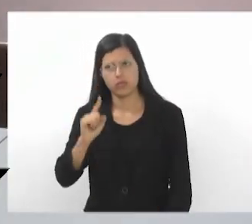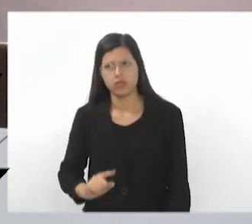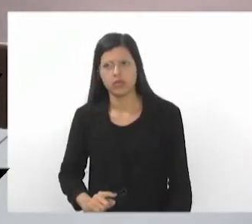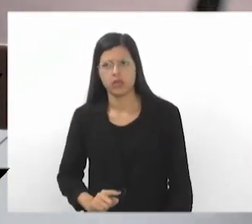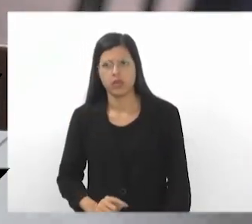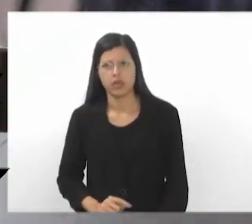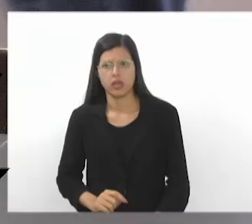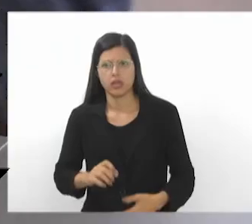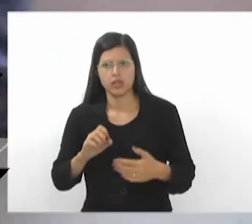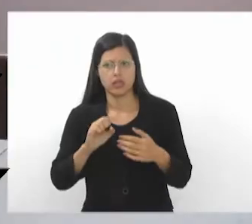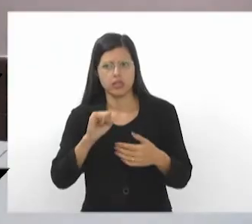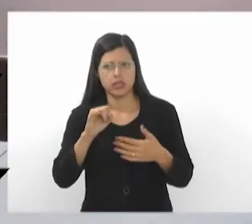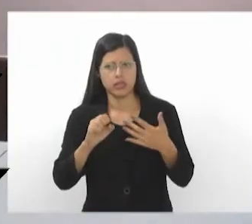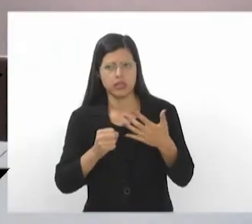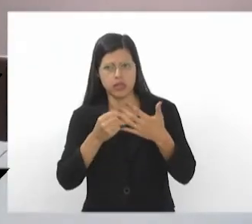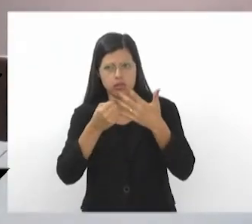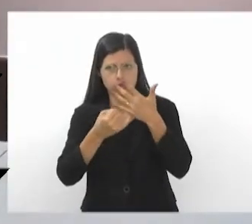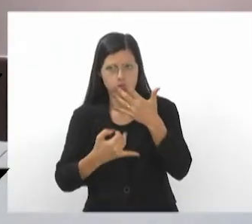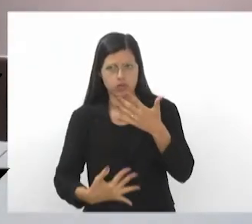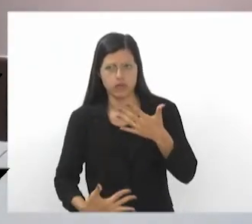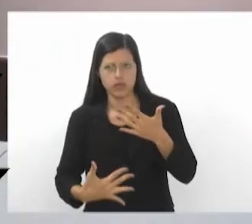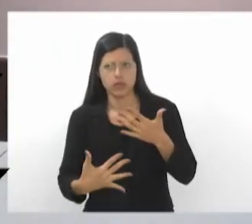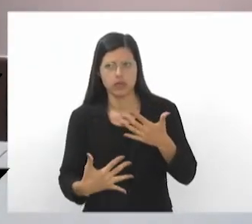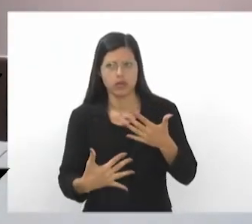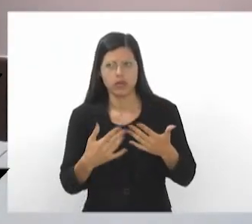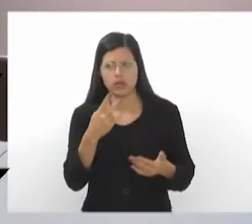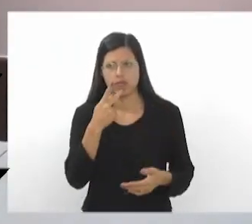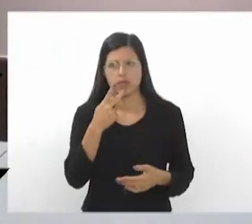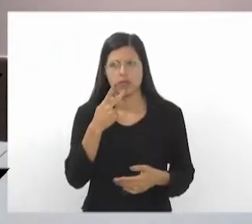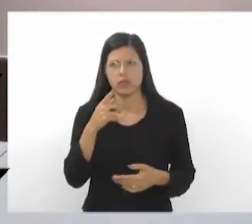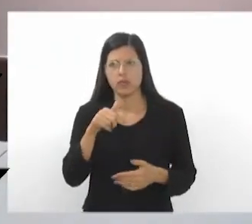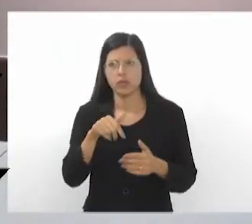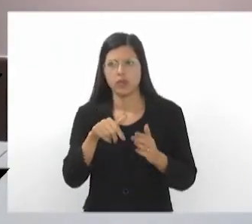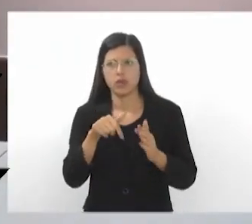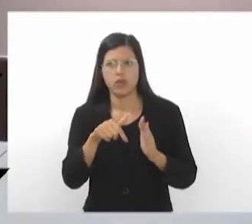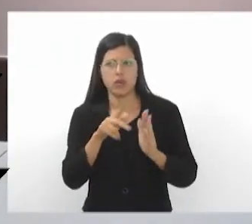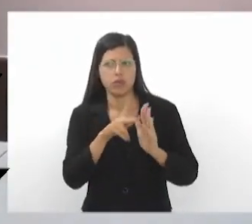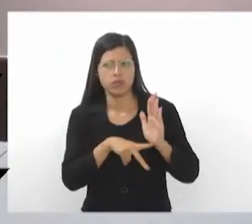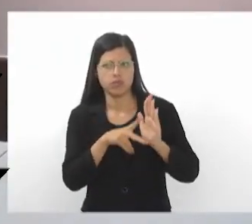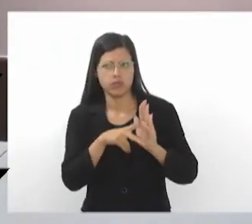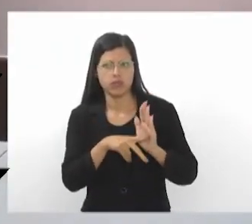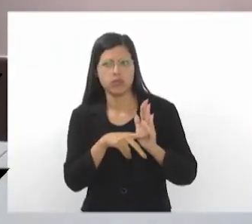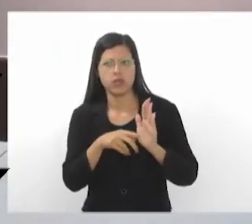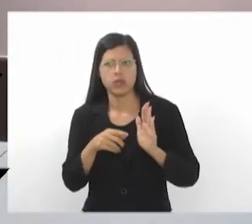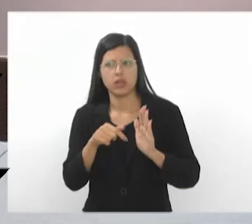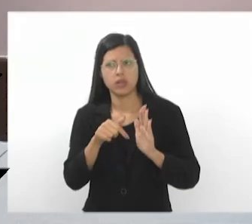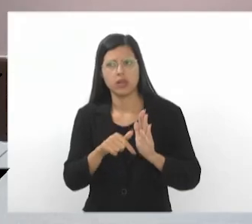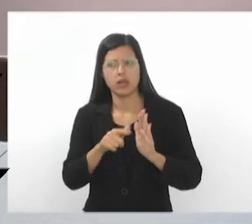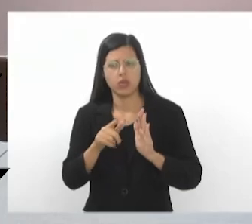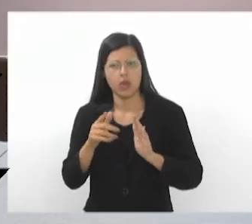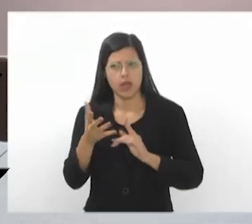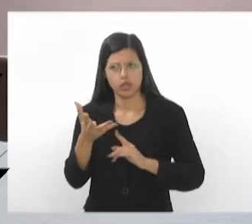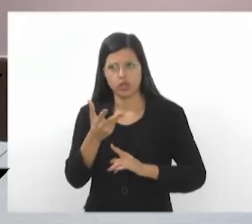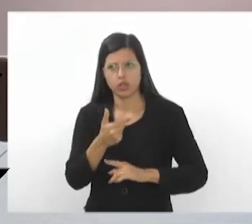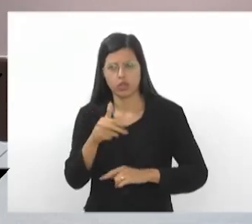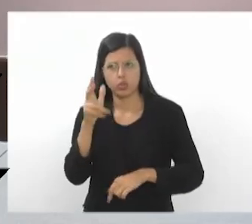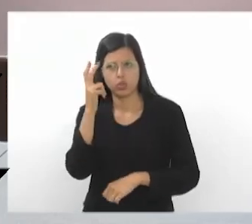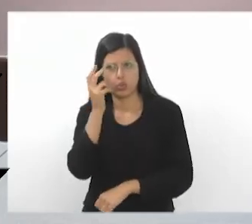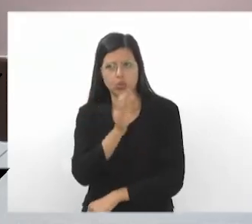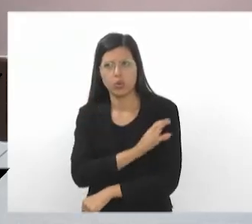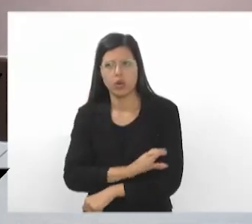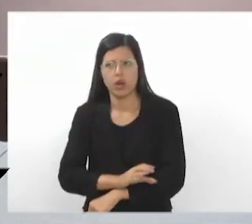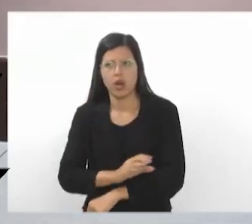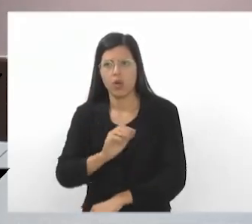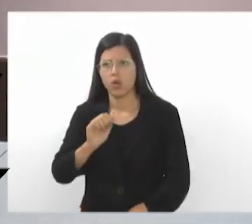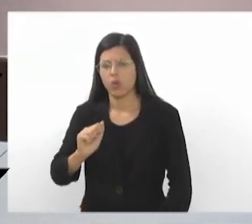justificativa está esclarecido, que o projeto fala, fica declarado obra artística e cultural, e depois fala, o acervo da